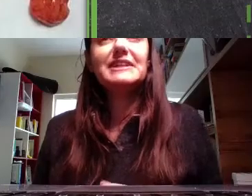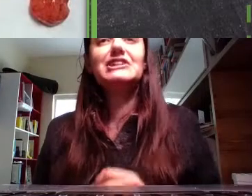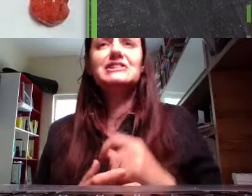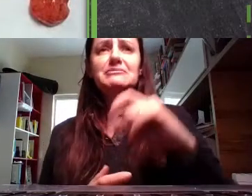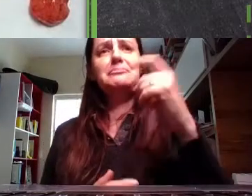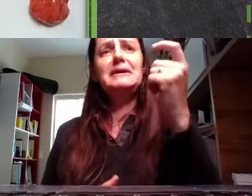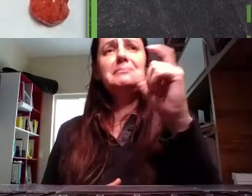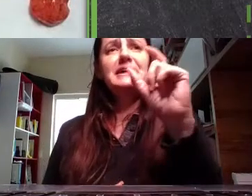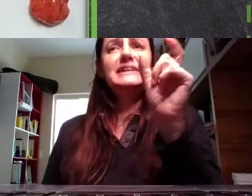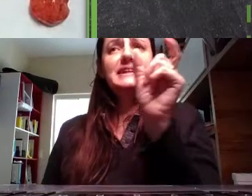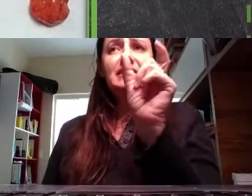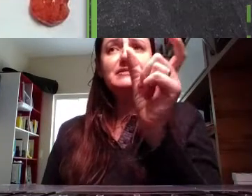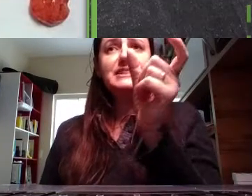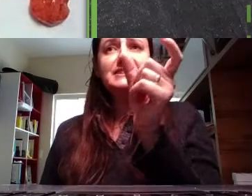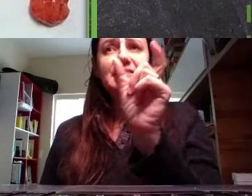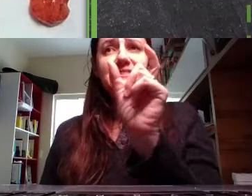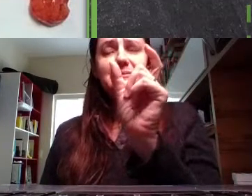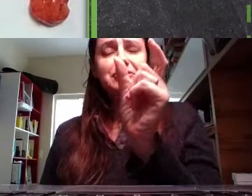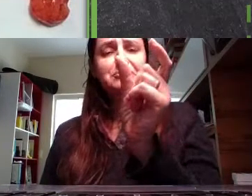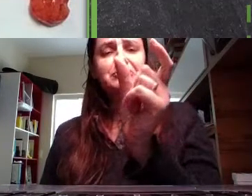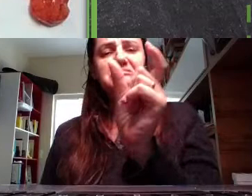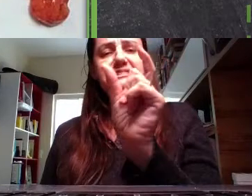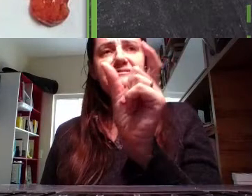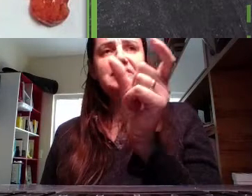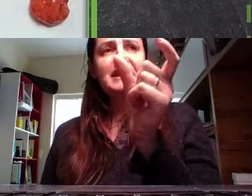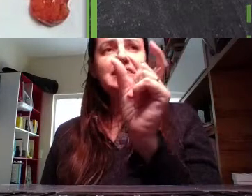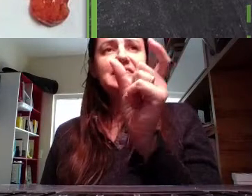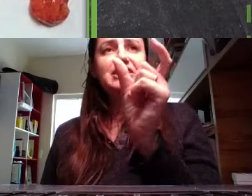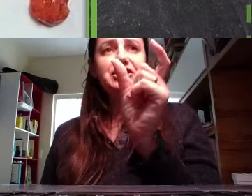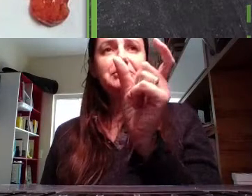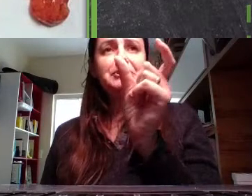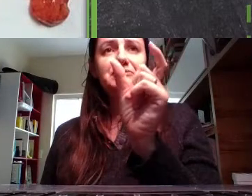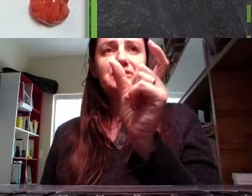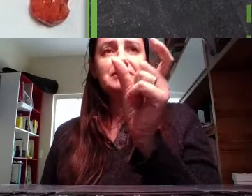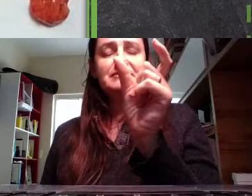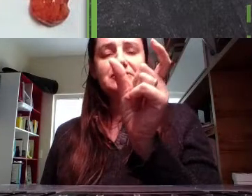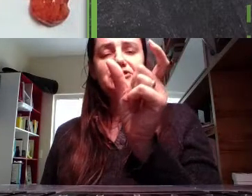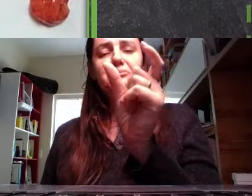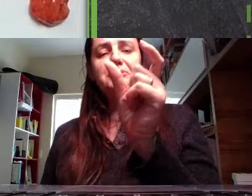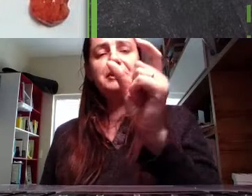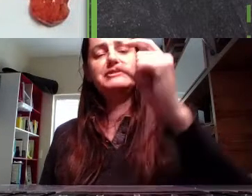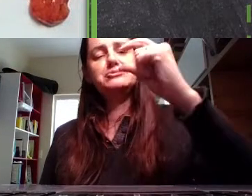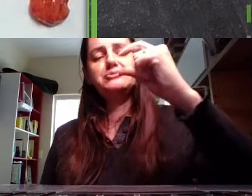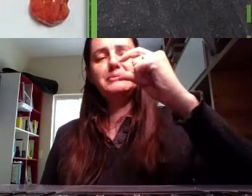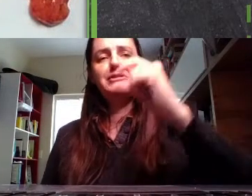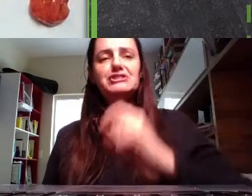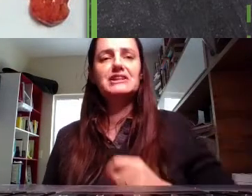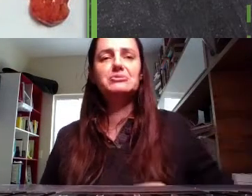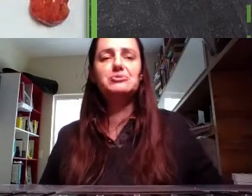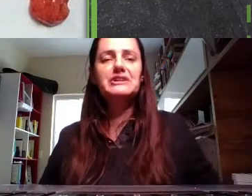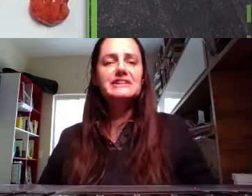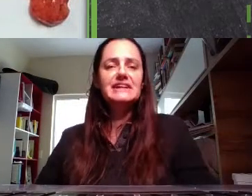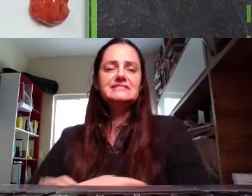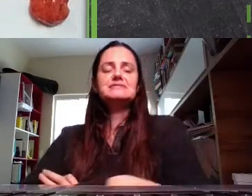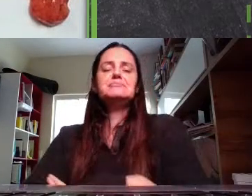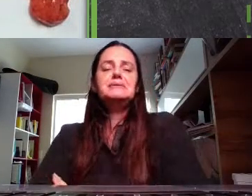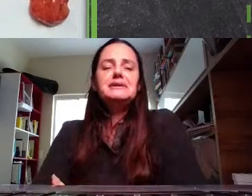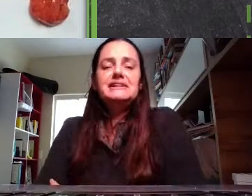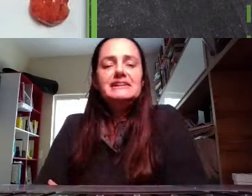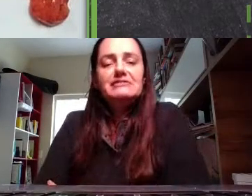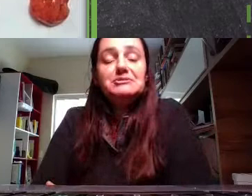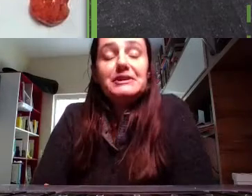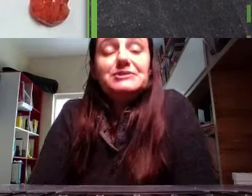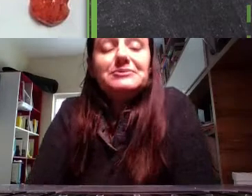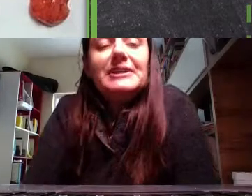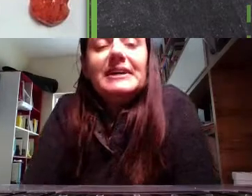Os ovários, na verdade, eles são bem pequenininhos, eles devem ter mais ou menos 3 centímetros de comprimento, 1,5 de largura, né? São